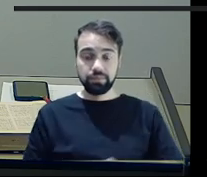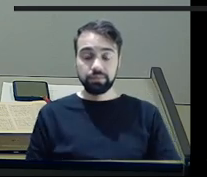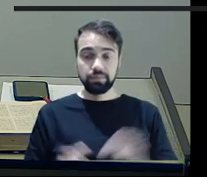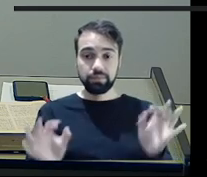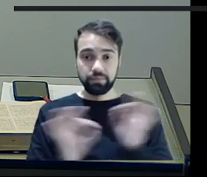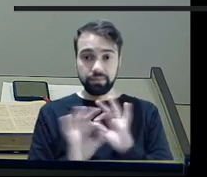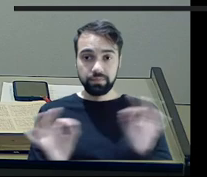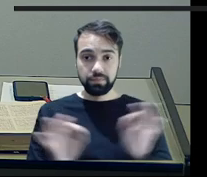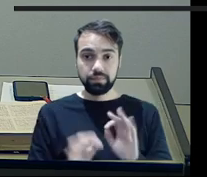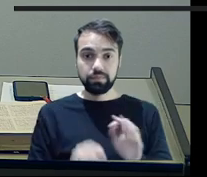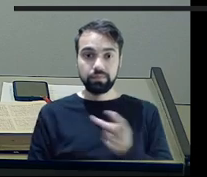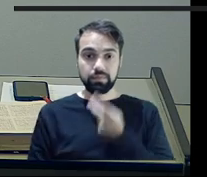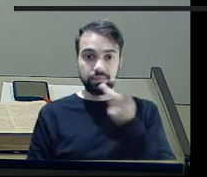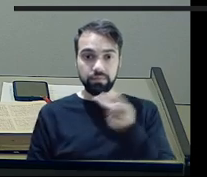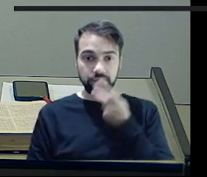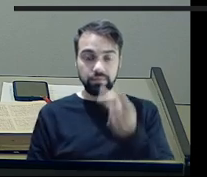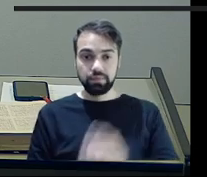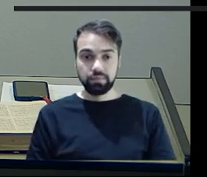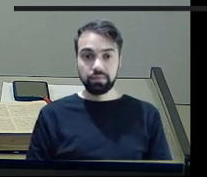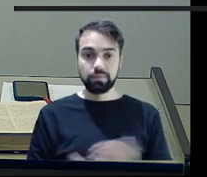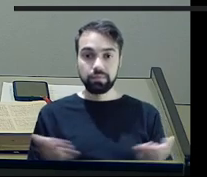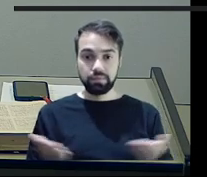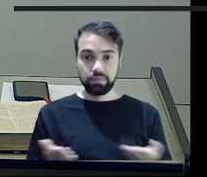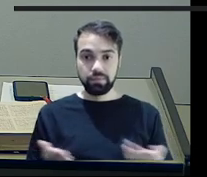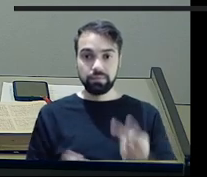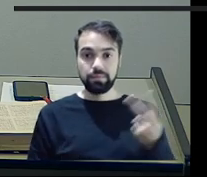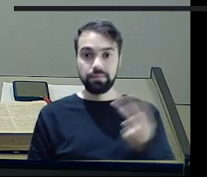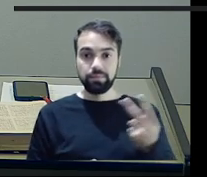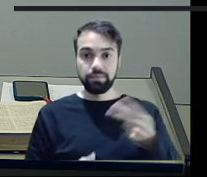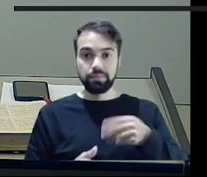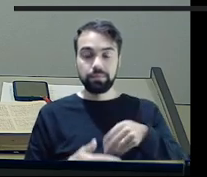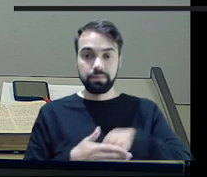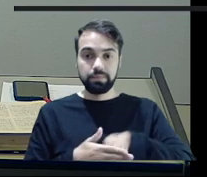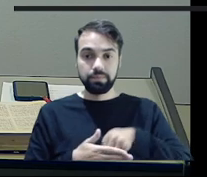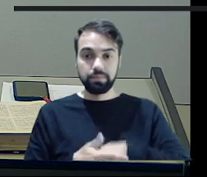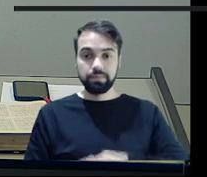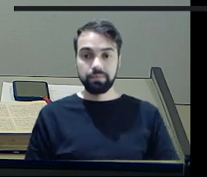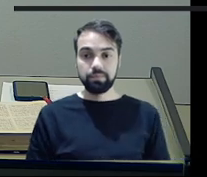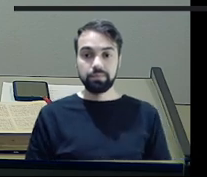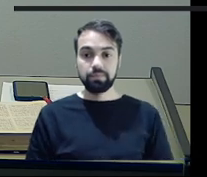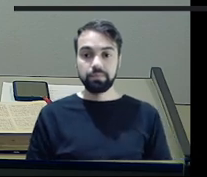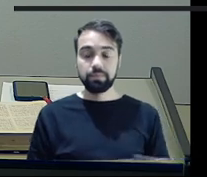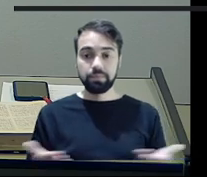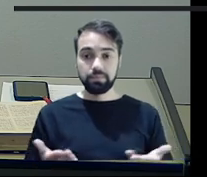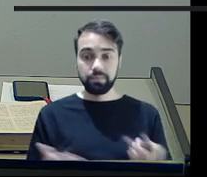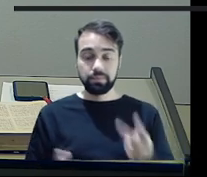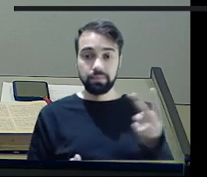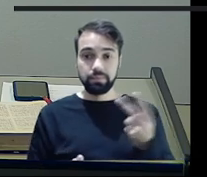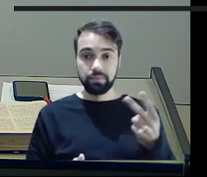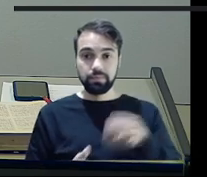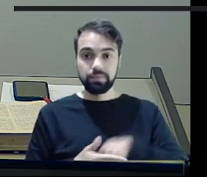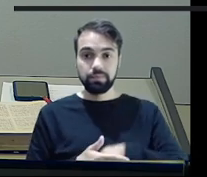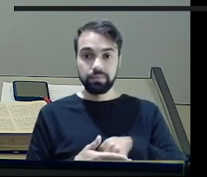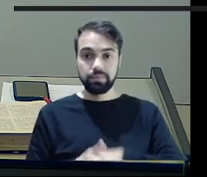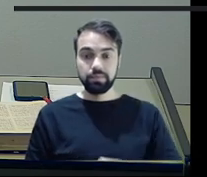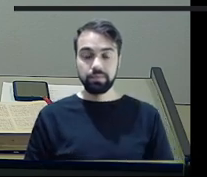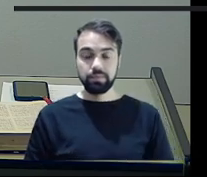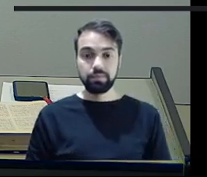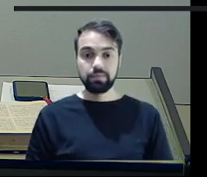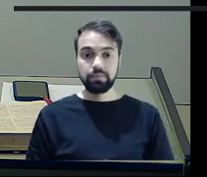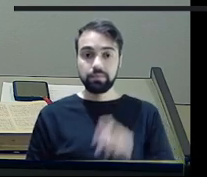querendo fazer o uso da palavra, coloco em segunda votação. Está em segunda votação. Os que